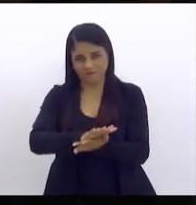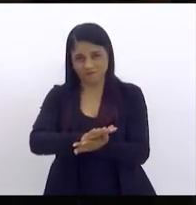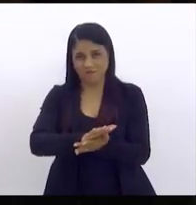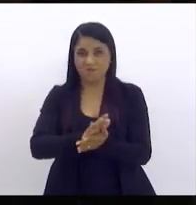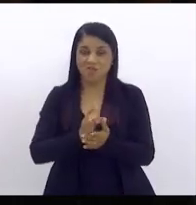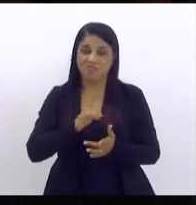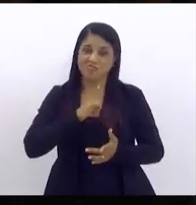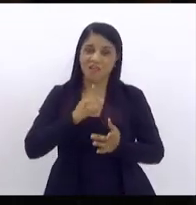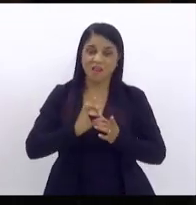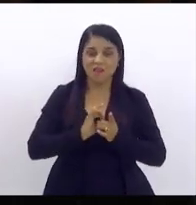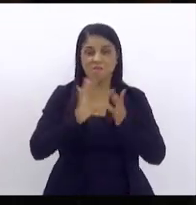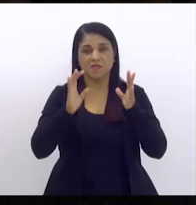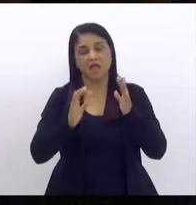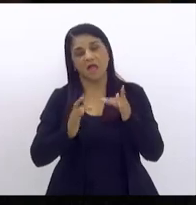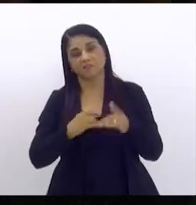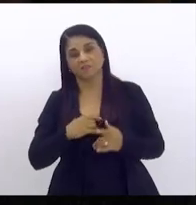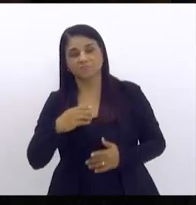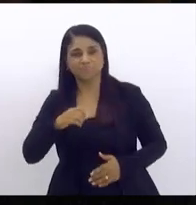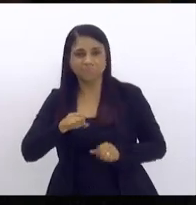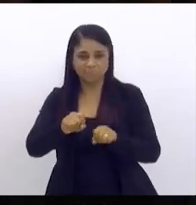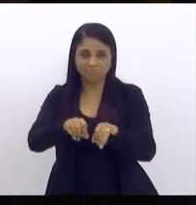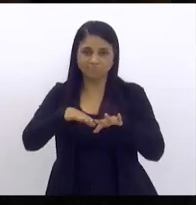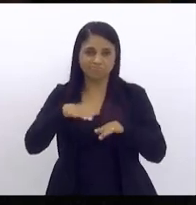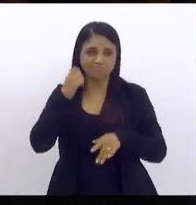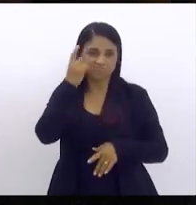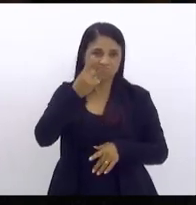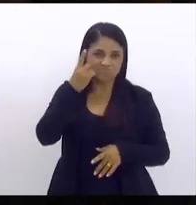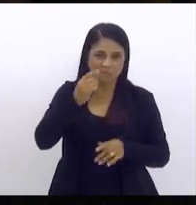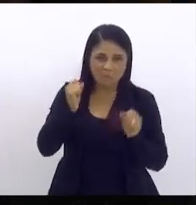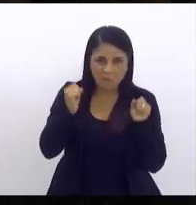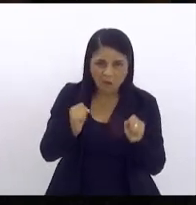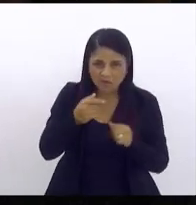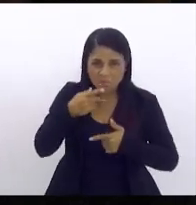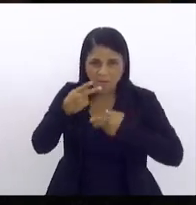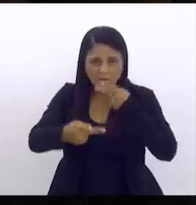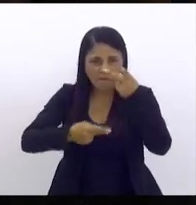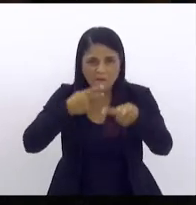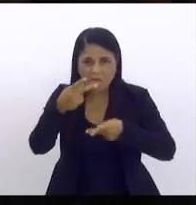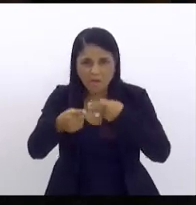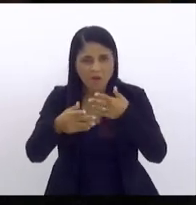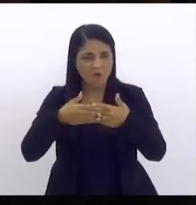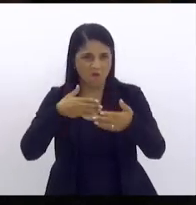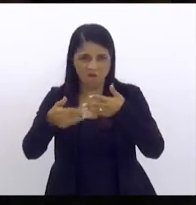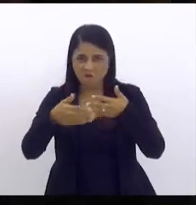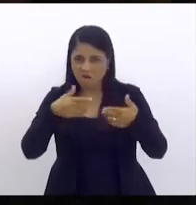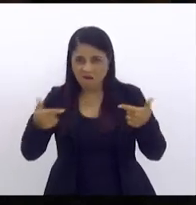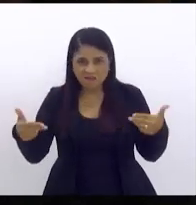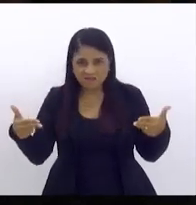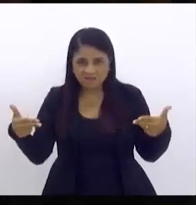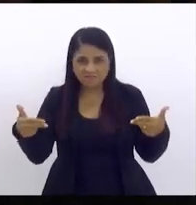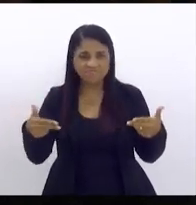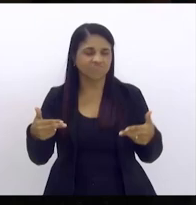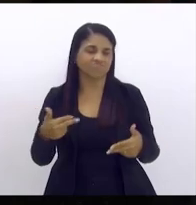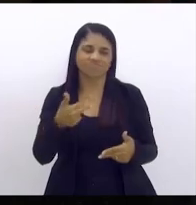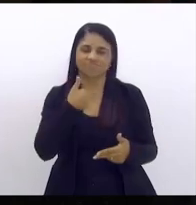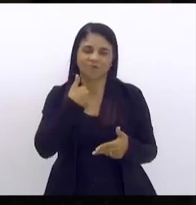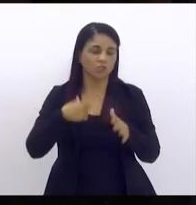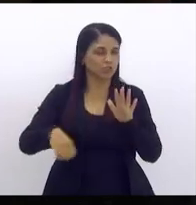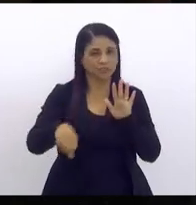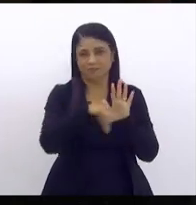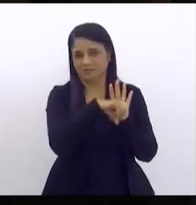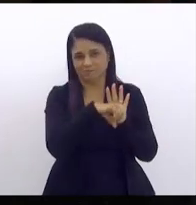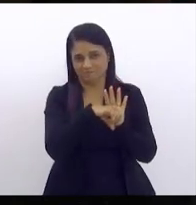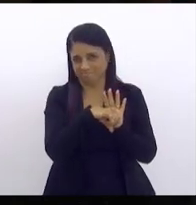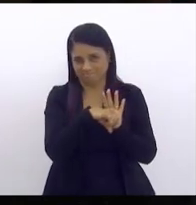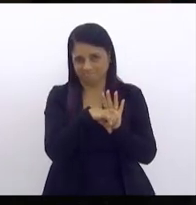liberdade, porque é parlamentar e pode falar o que quer. Não pode falar o que quer, não pode cometer crimes. Então, a gente teve